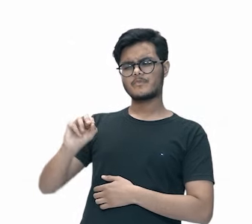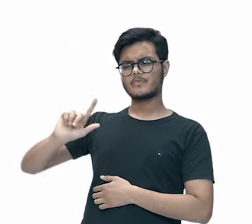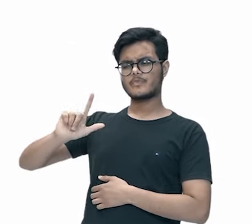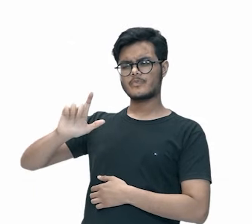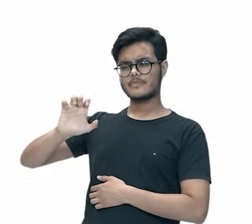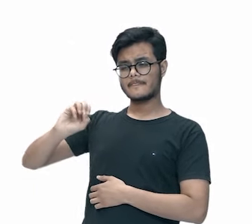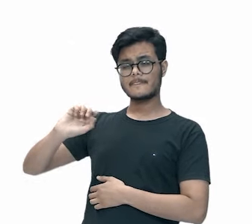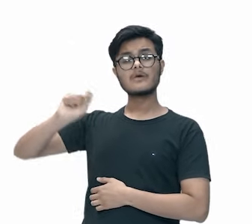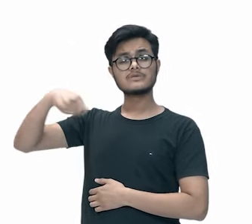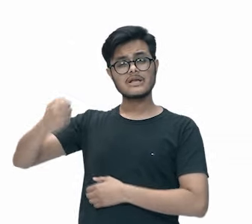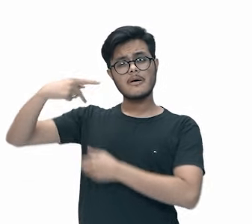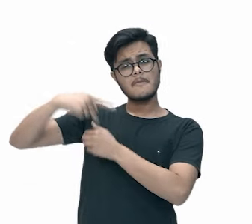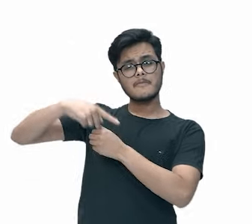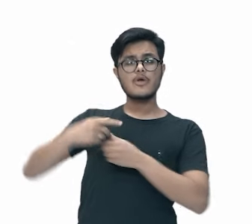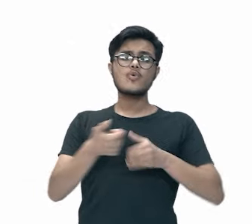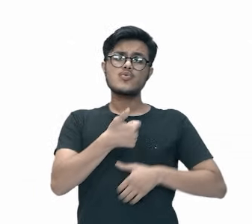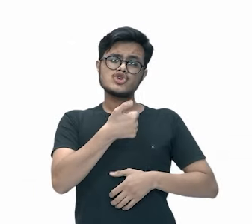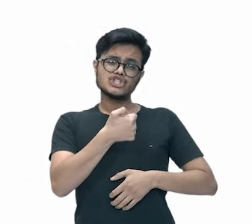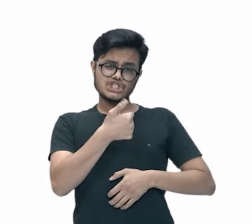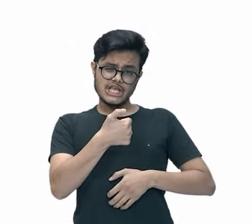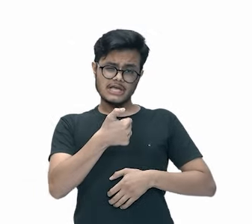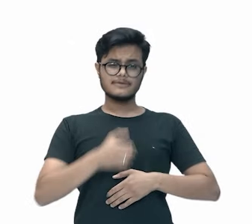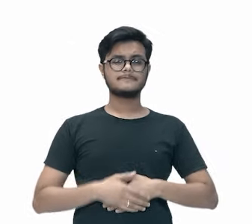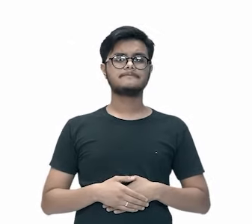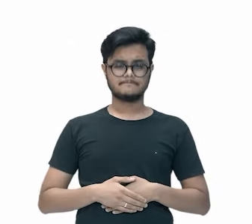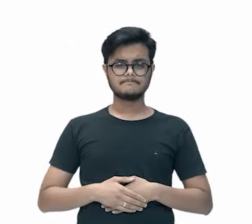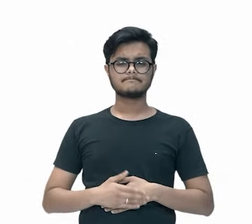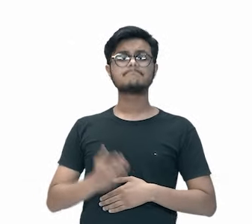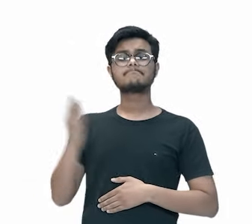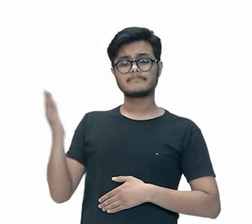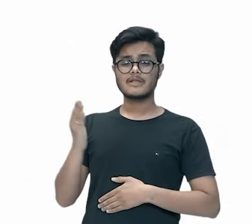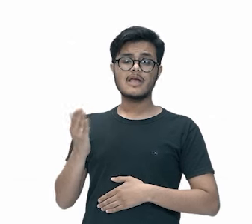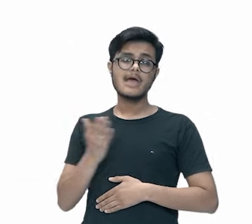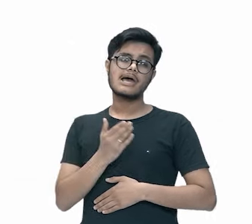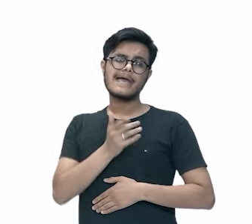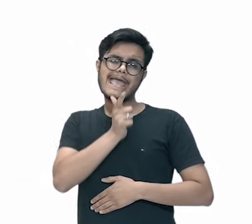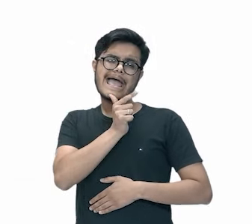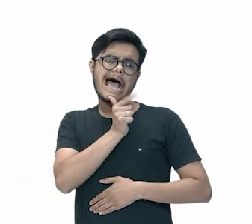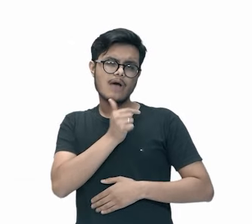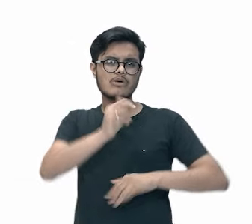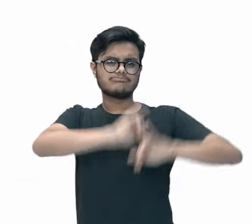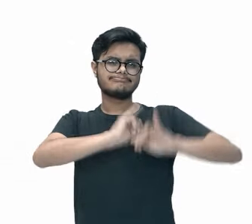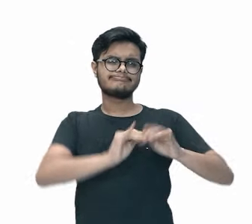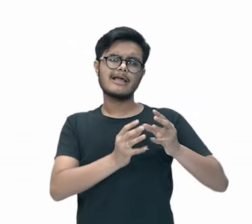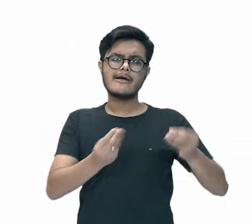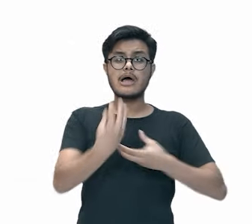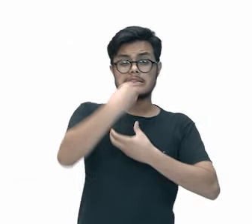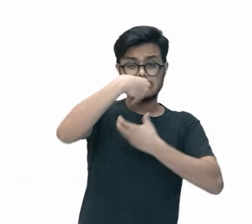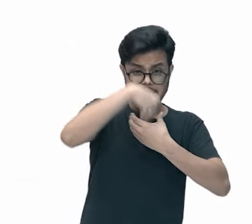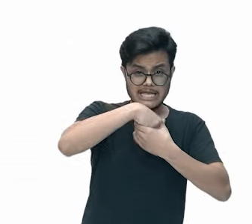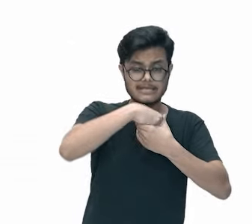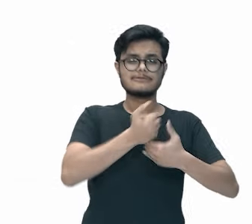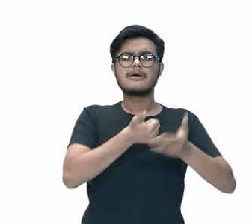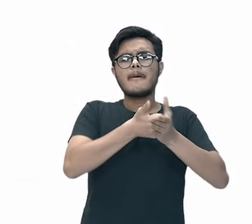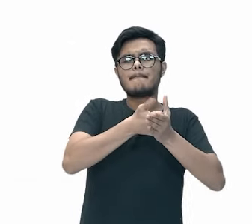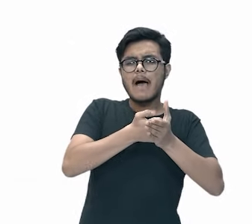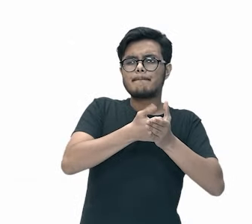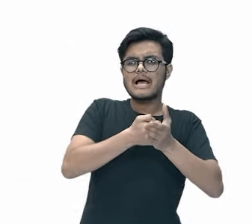exemplo do isqueiro, o líquido ali presente, né, dentro do isqueiro que faz o processo